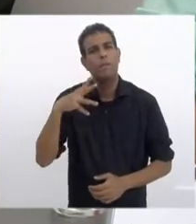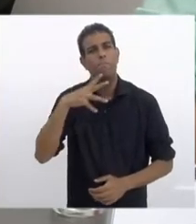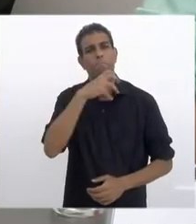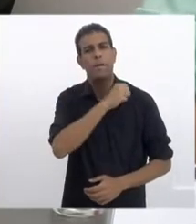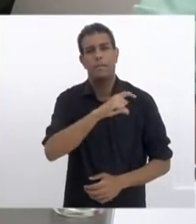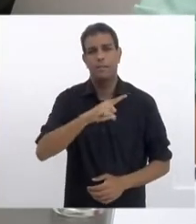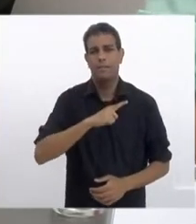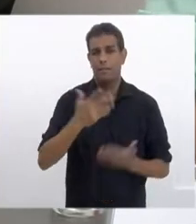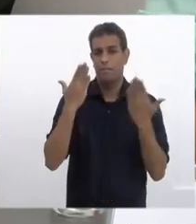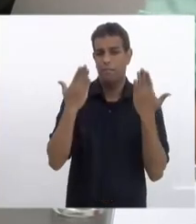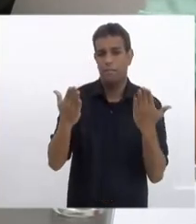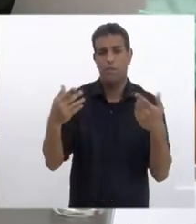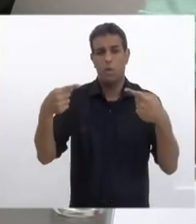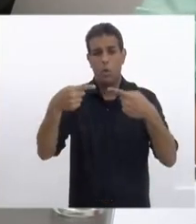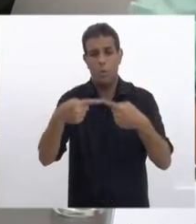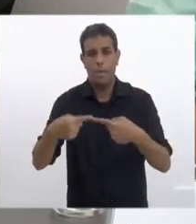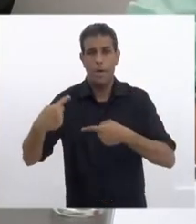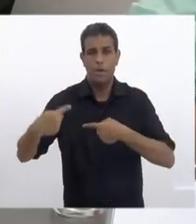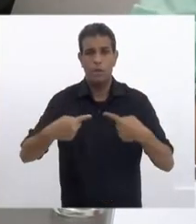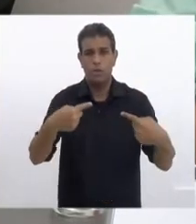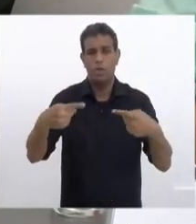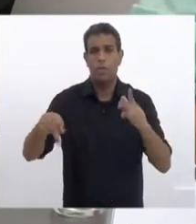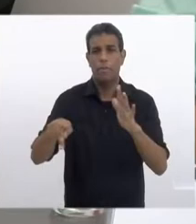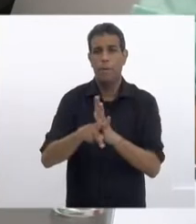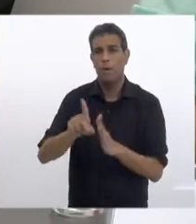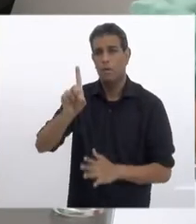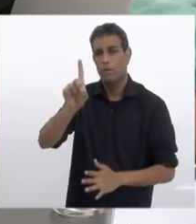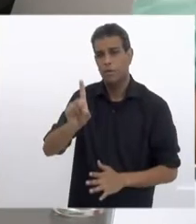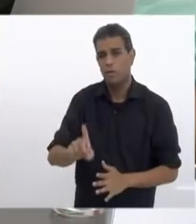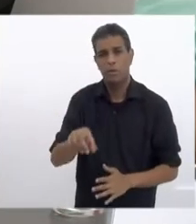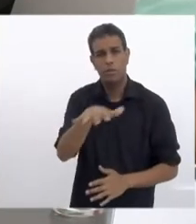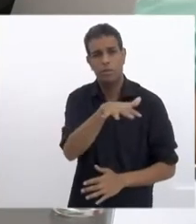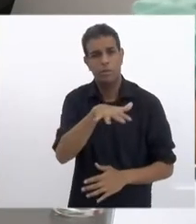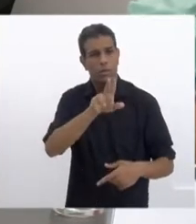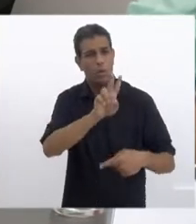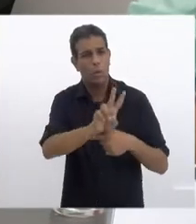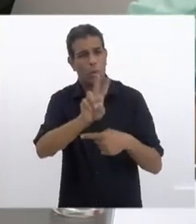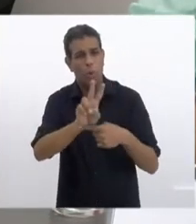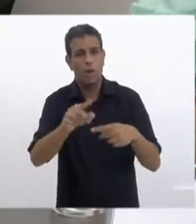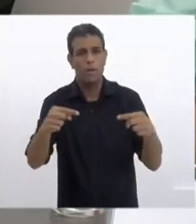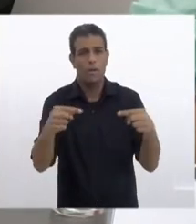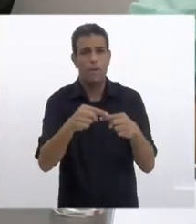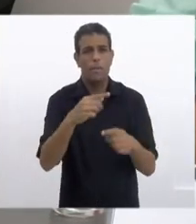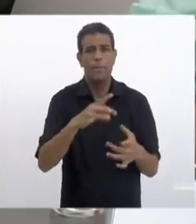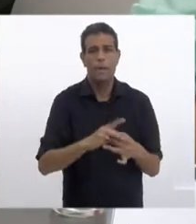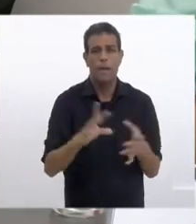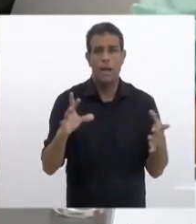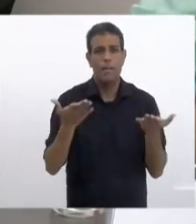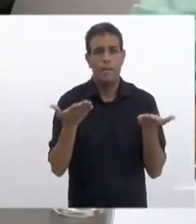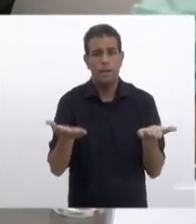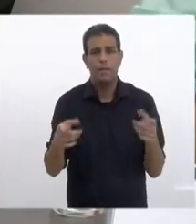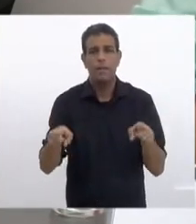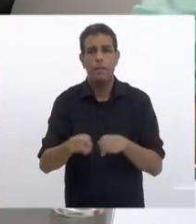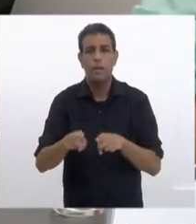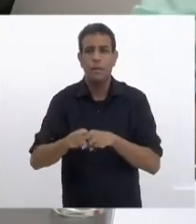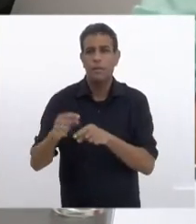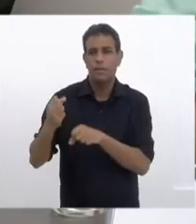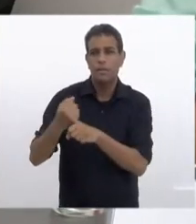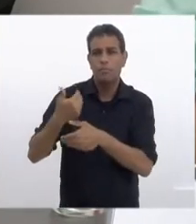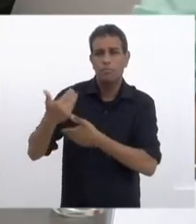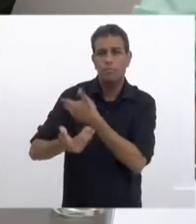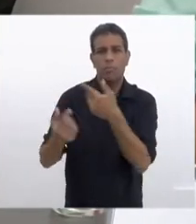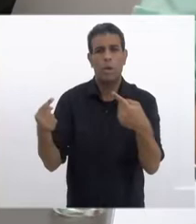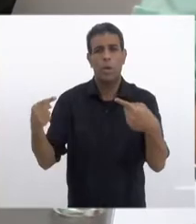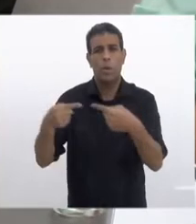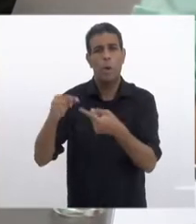tem que estar em diálogo o direito à saúde, ao cuidado em liberdade, a construção baseada em